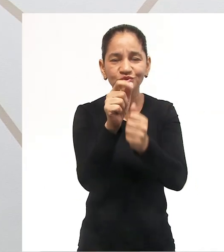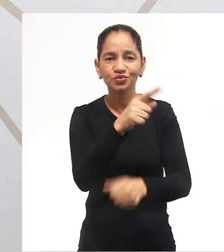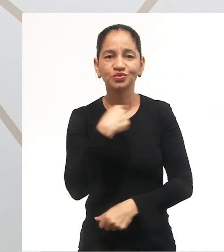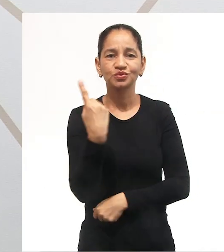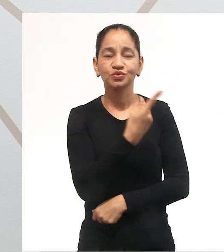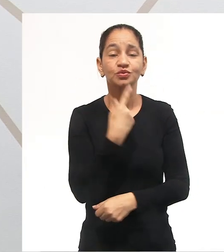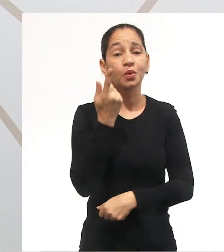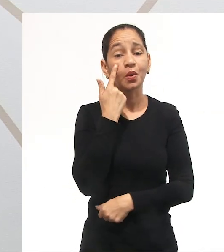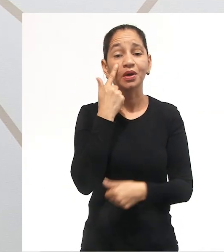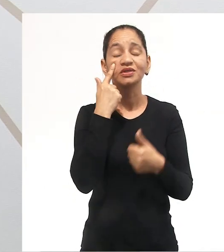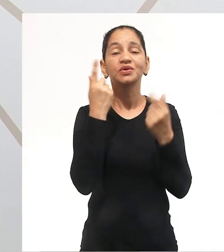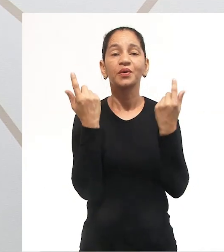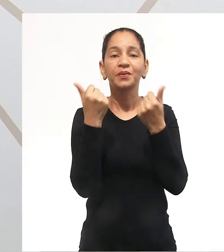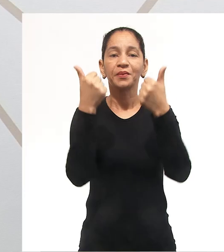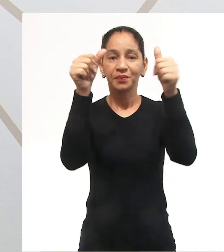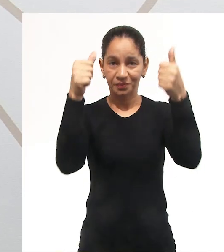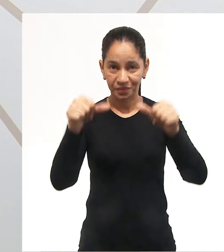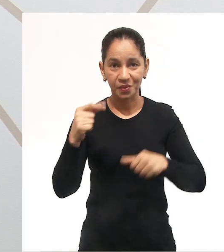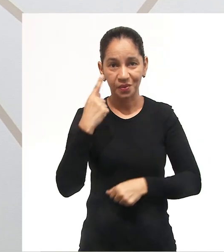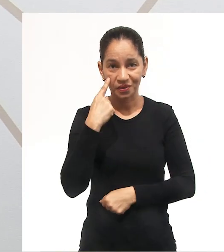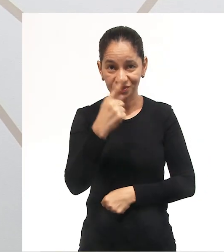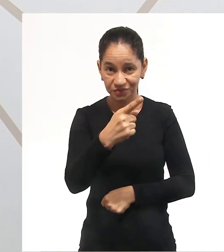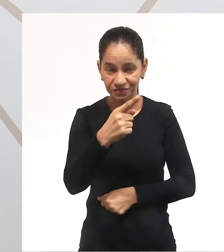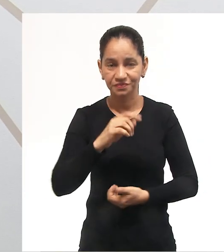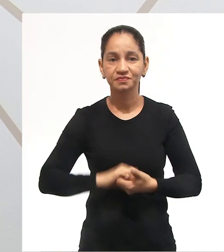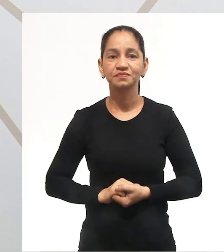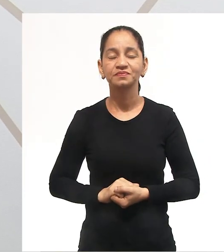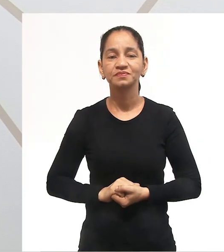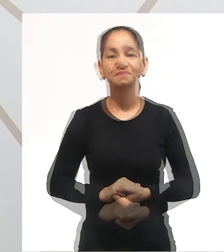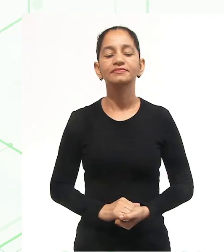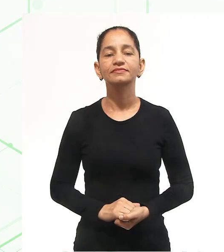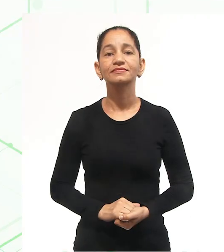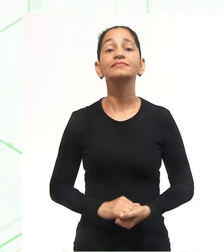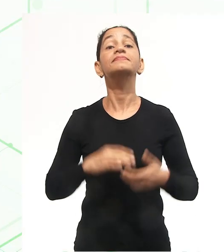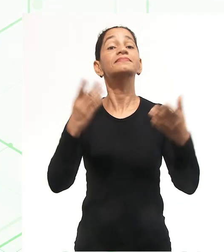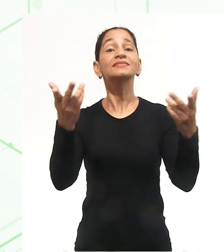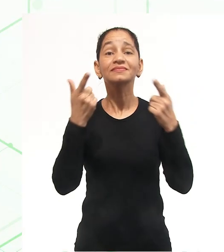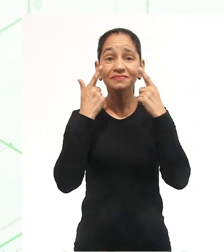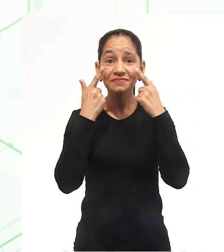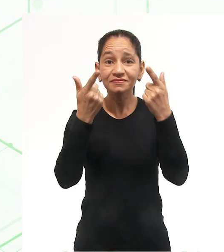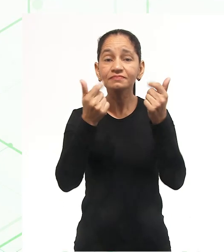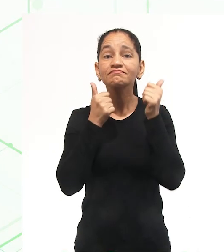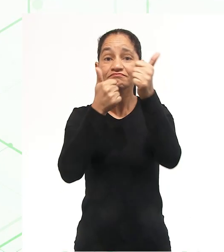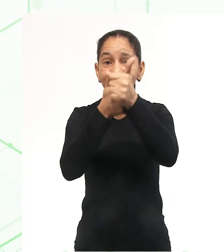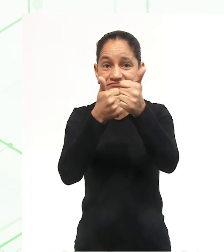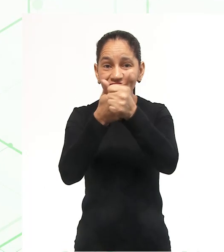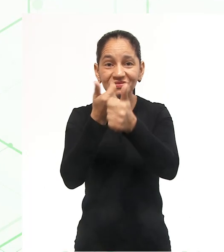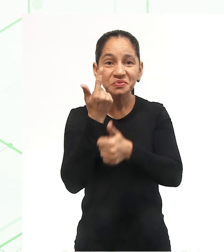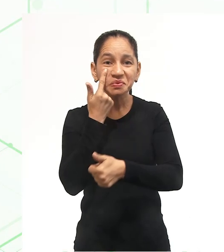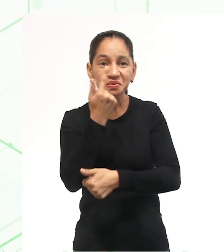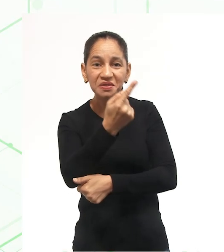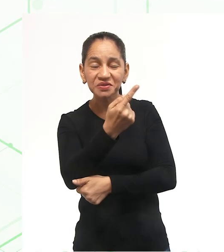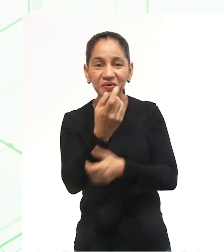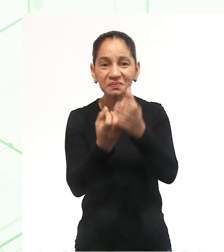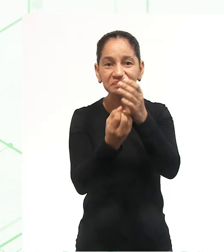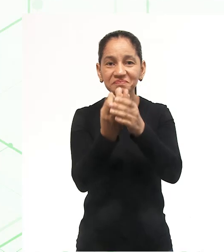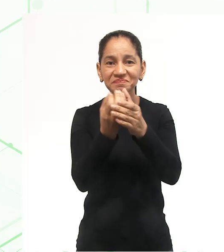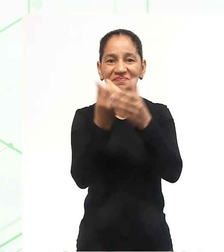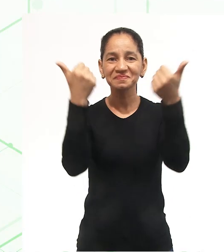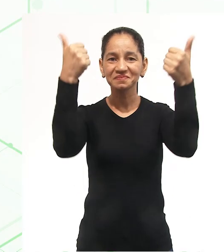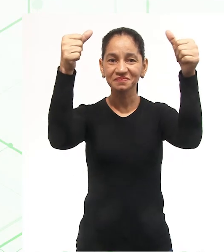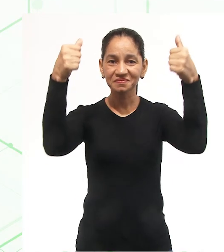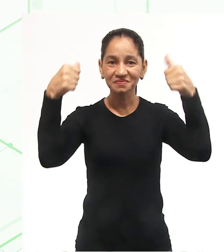aqui na tela a criação que a Mildred e a Gislaine fizeram. Aí vocês podem acompanhar a nossa produção